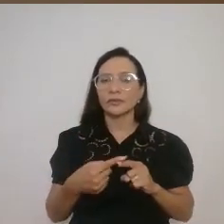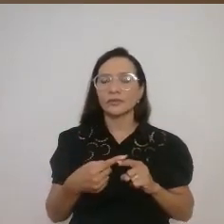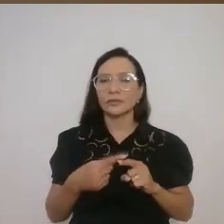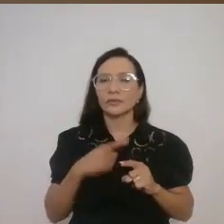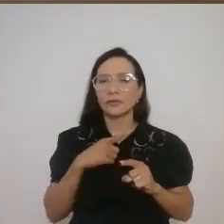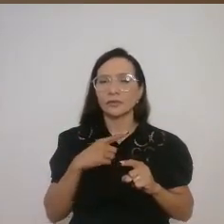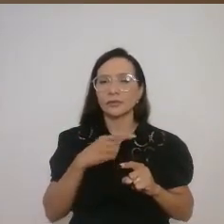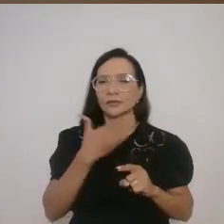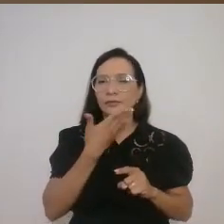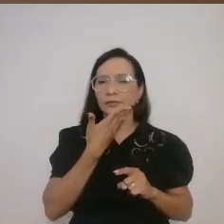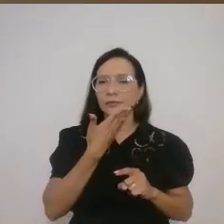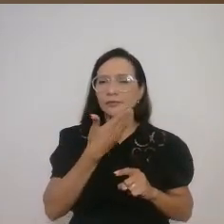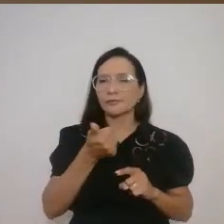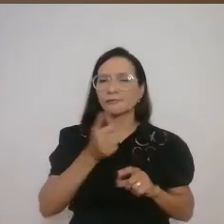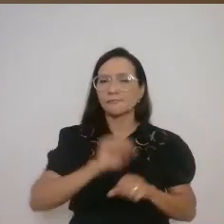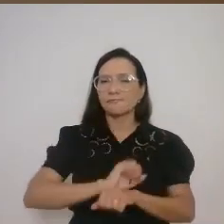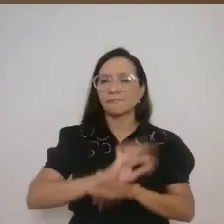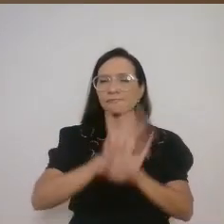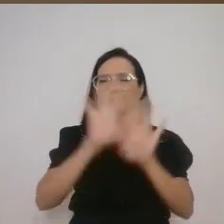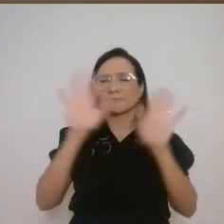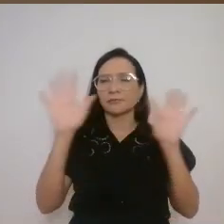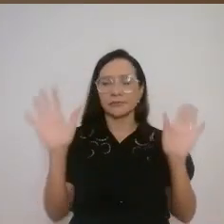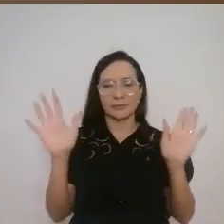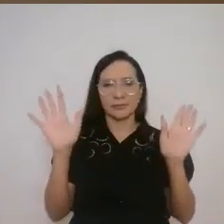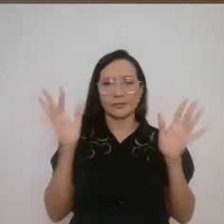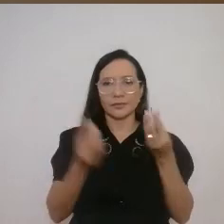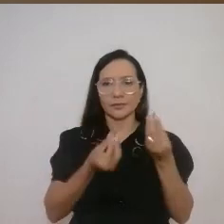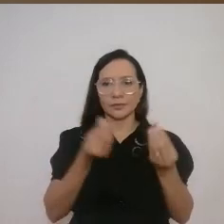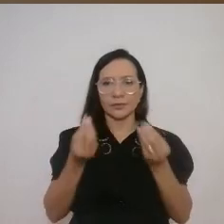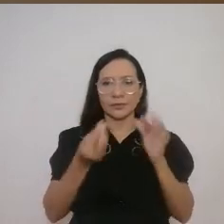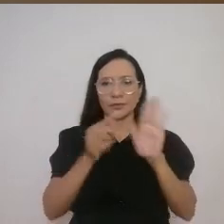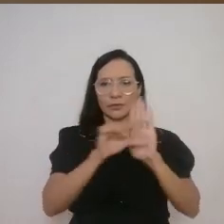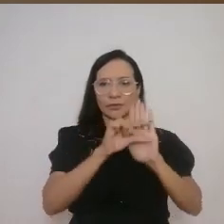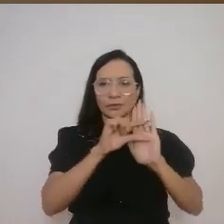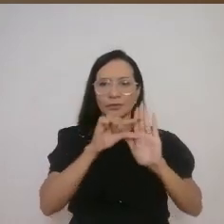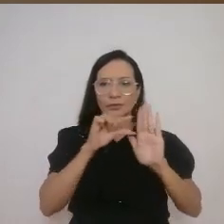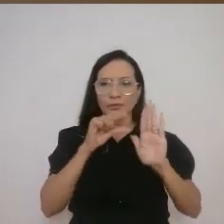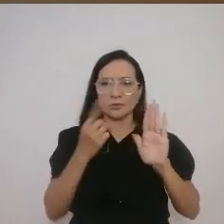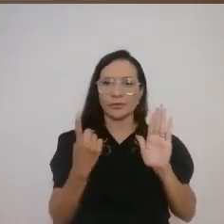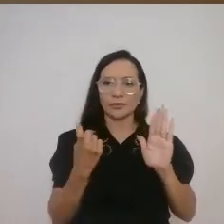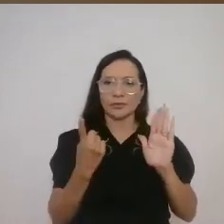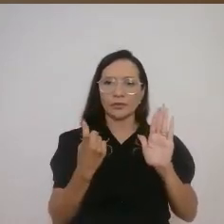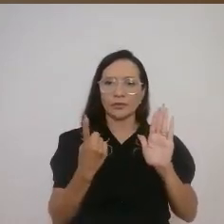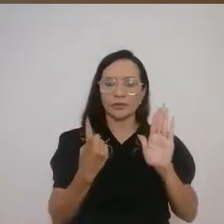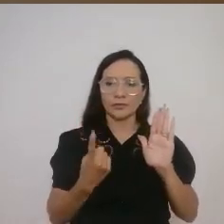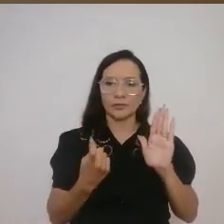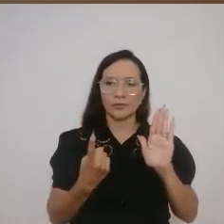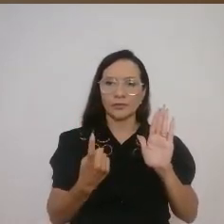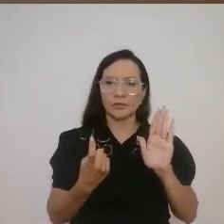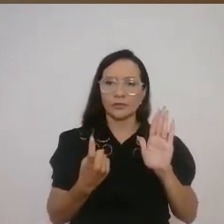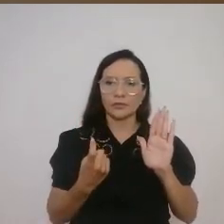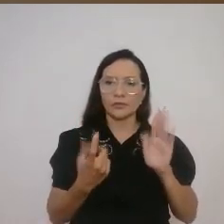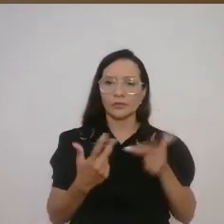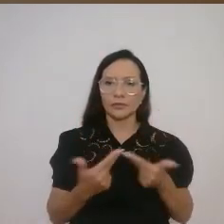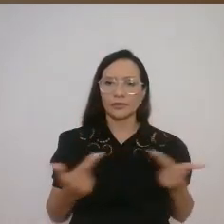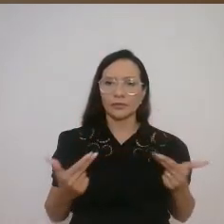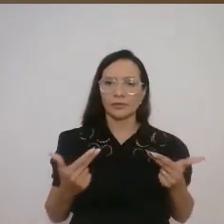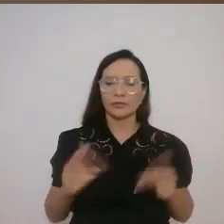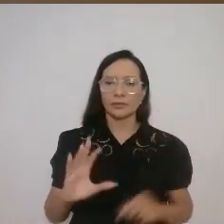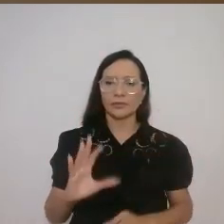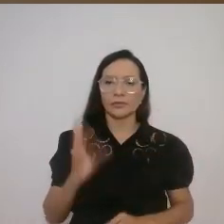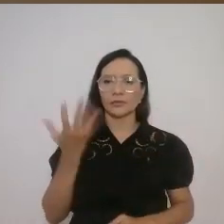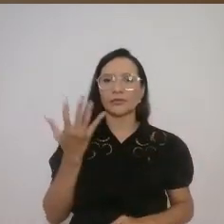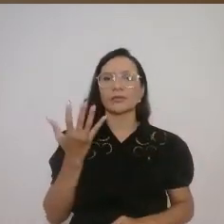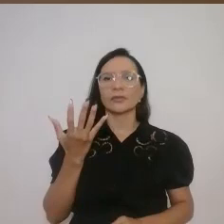melhor esclarecido a questão do parágrafo único para as situações que se aplicam aos